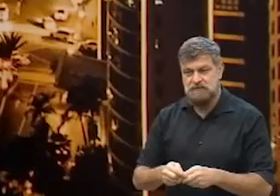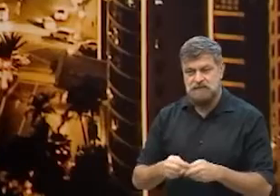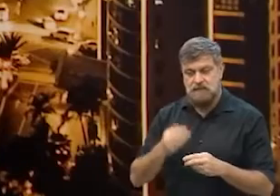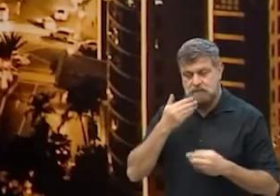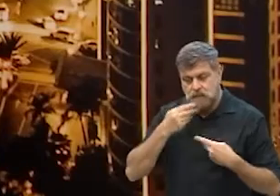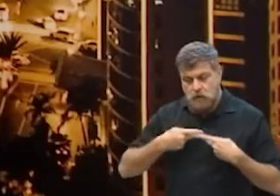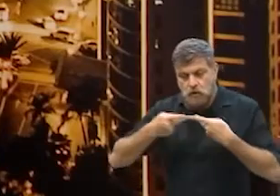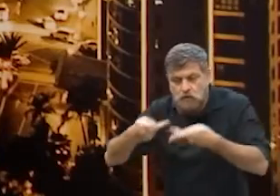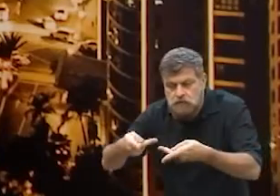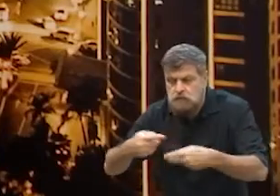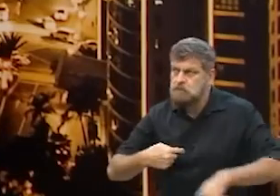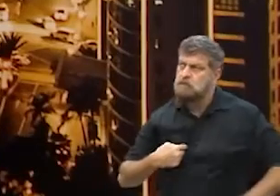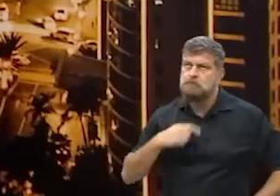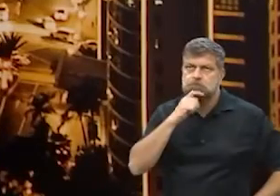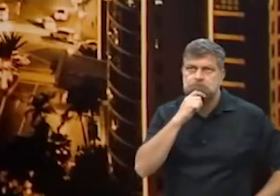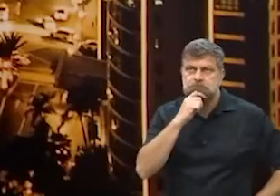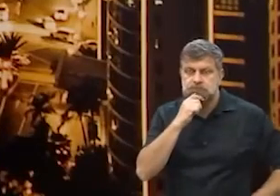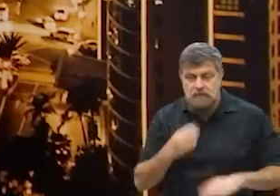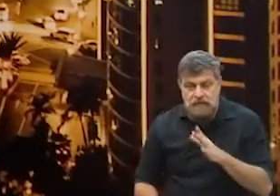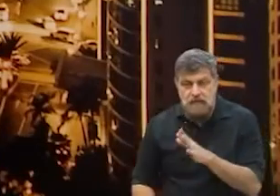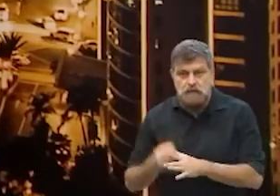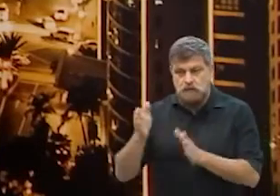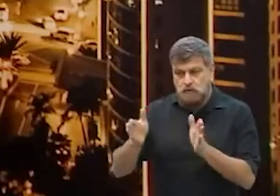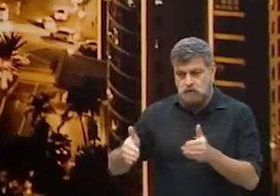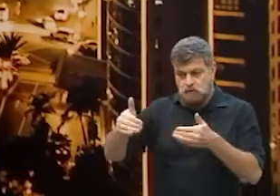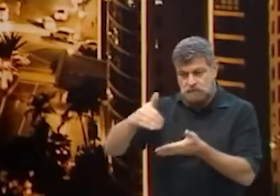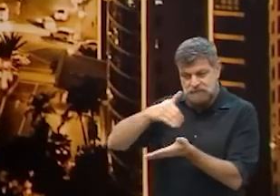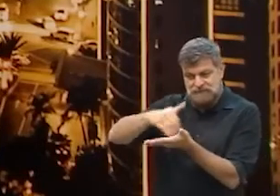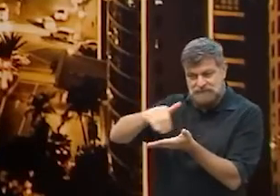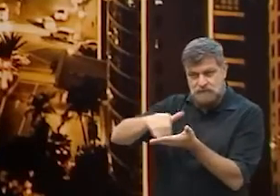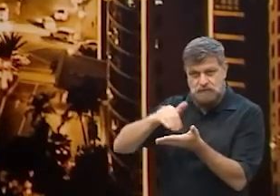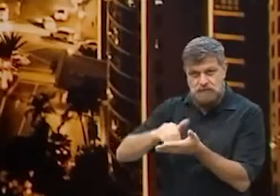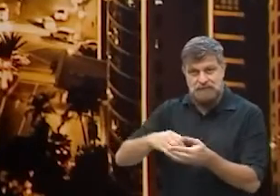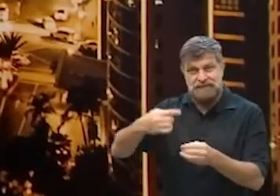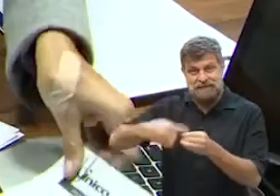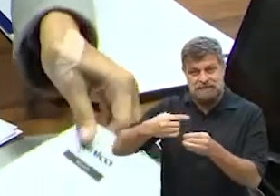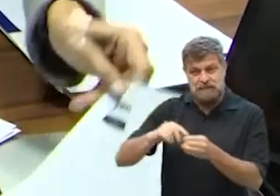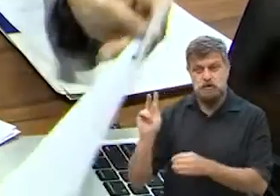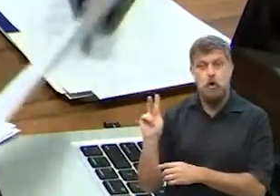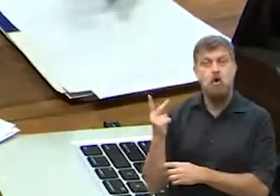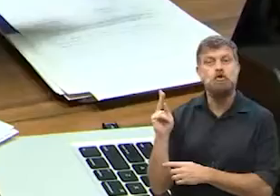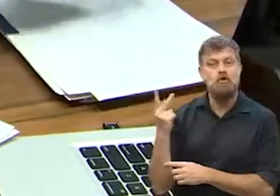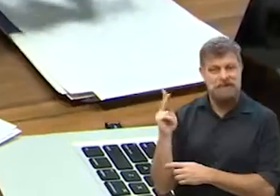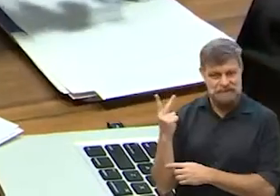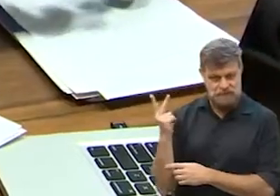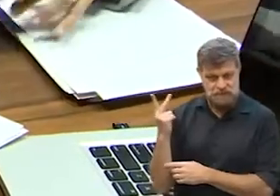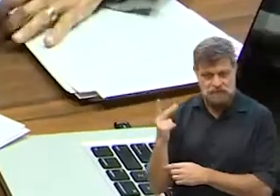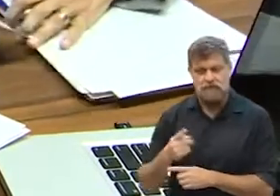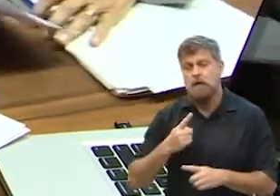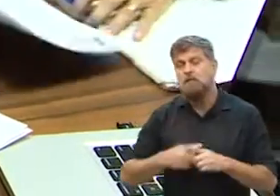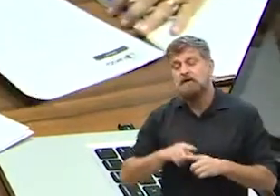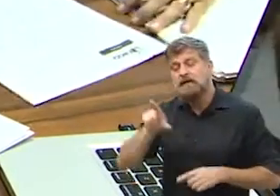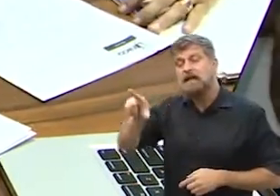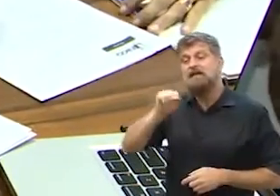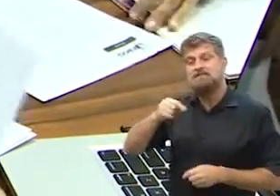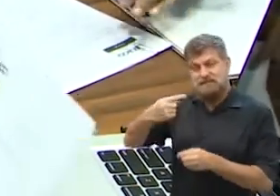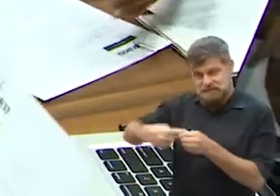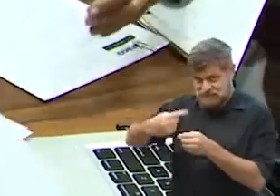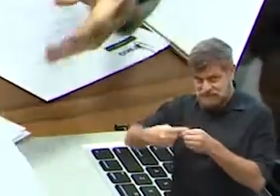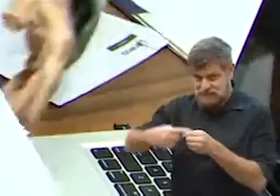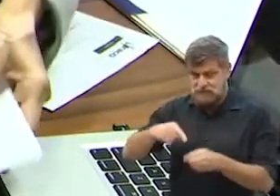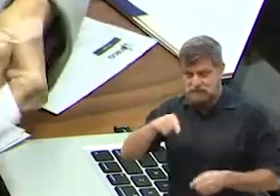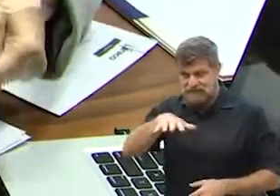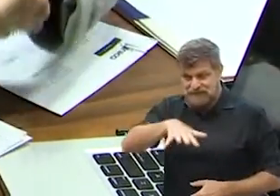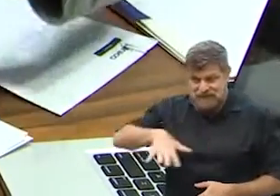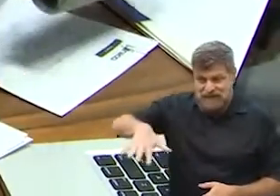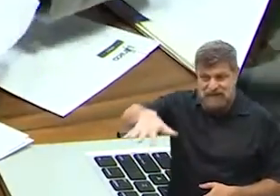nessa profissão? A gente montou um escritório, esse escritório em Hortolândia, tá? E por que Hortolândia? Porque na